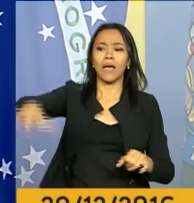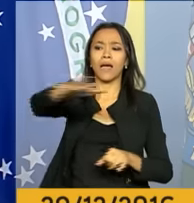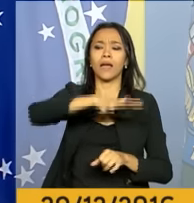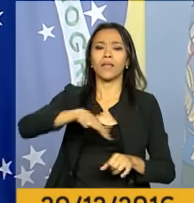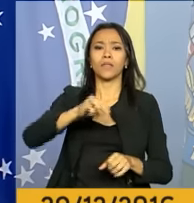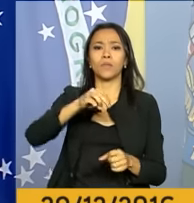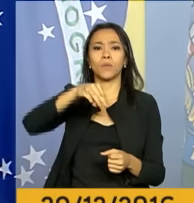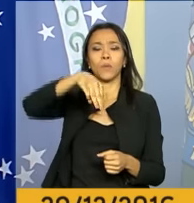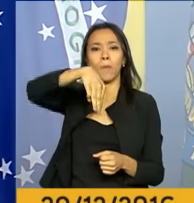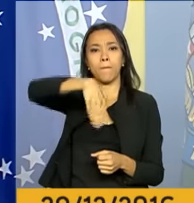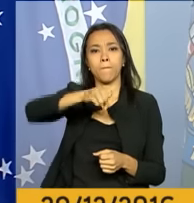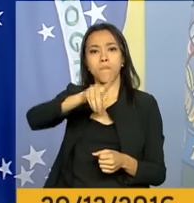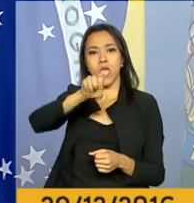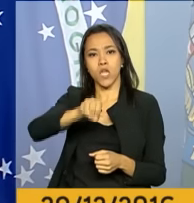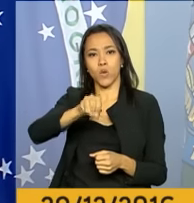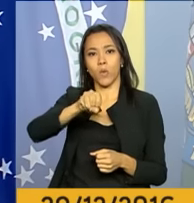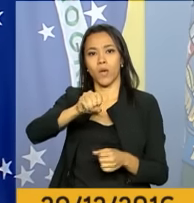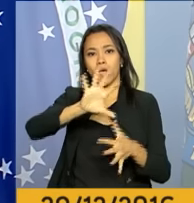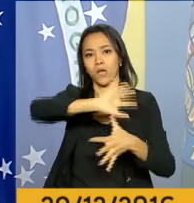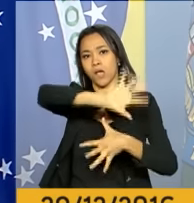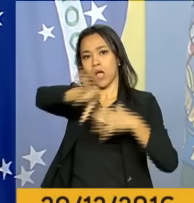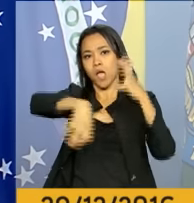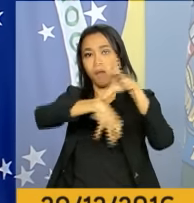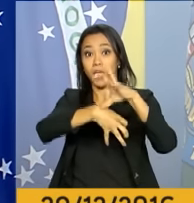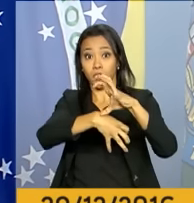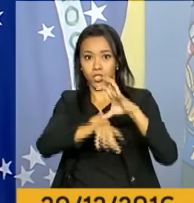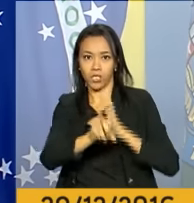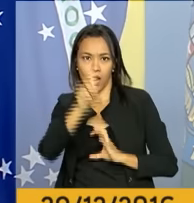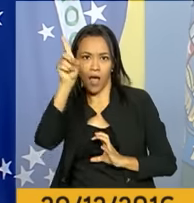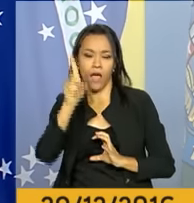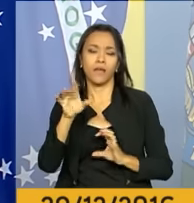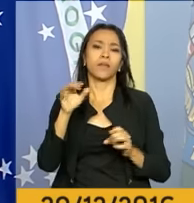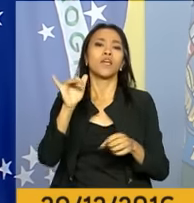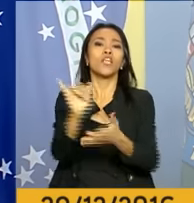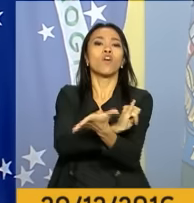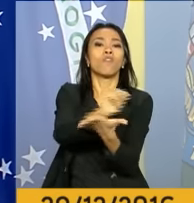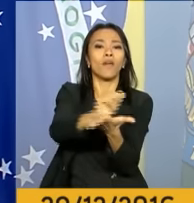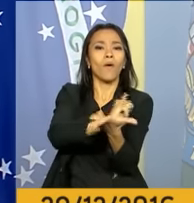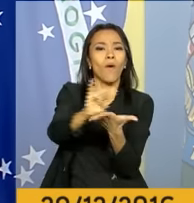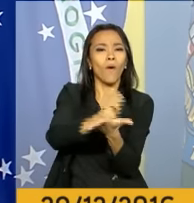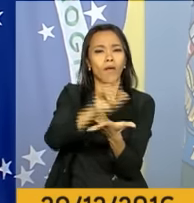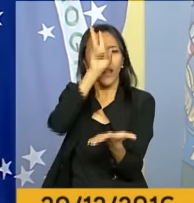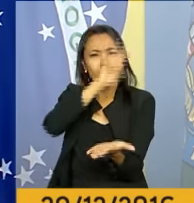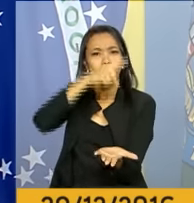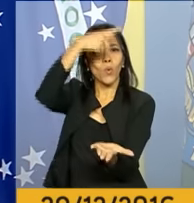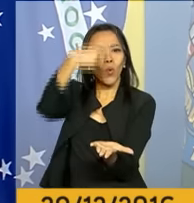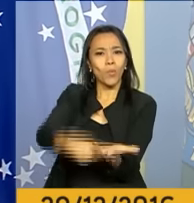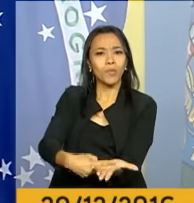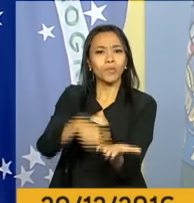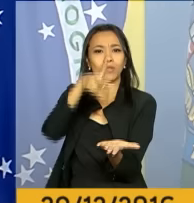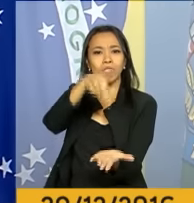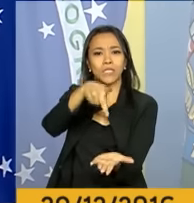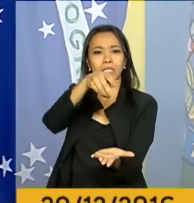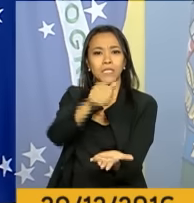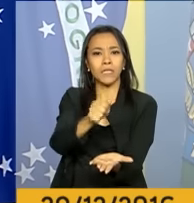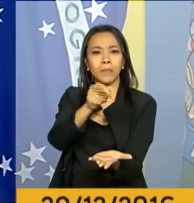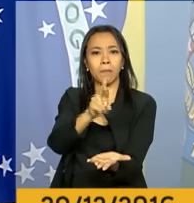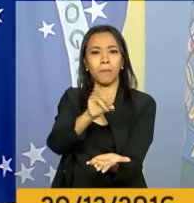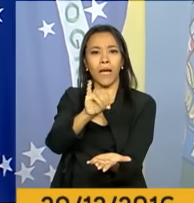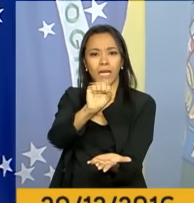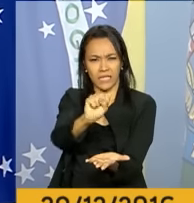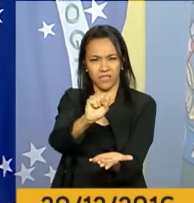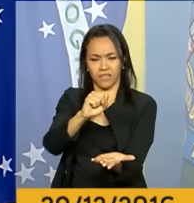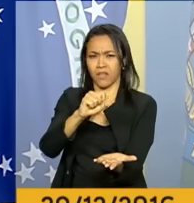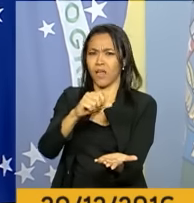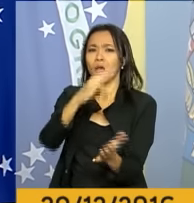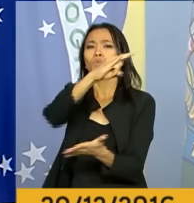nós depositamos há pouco tempo lá em Nova York o chamado acordo de Paris que traz uma série de exigências